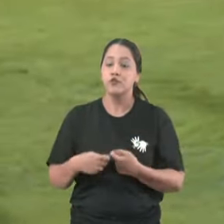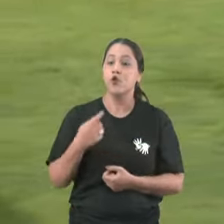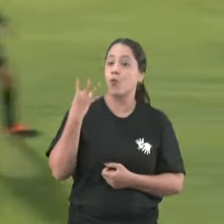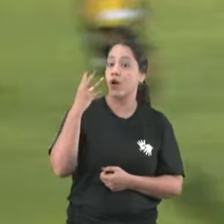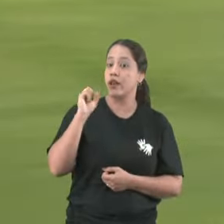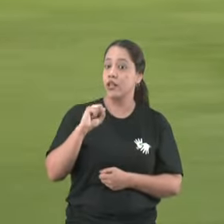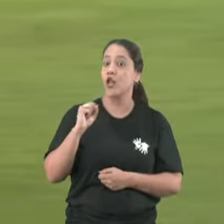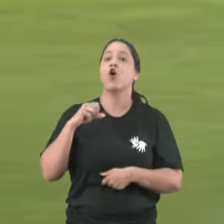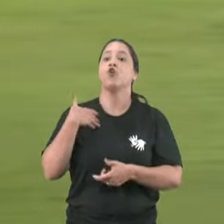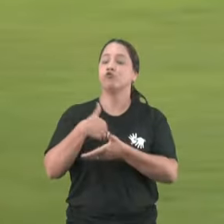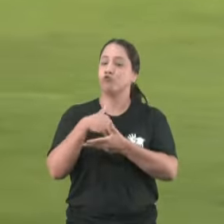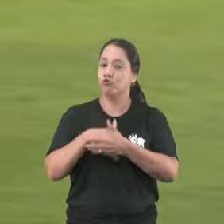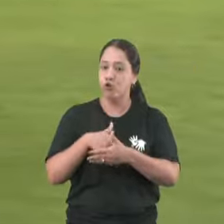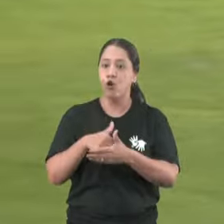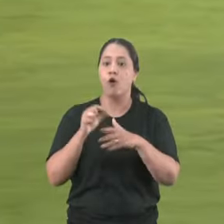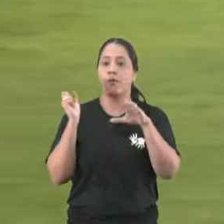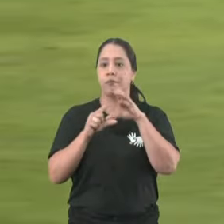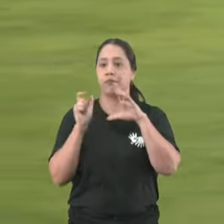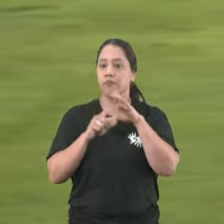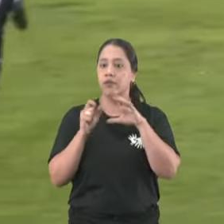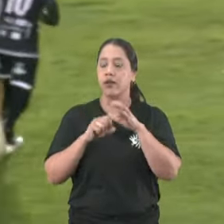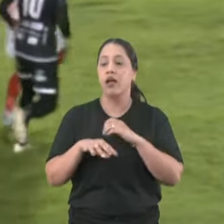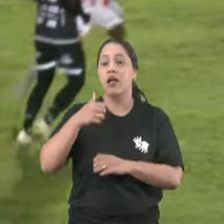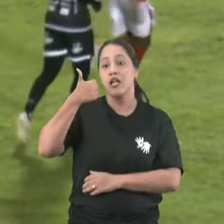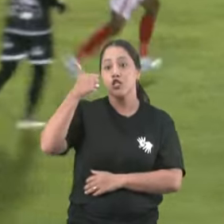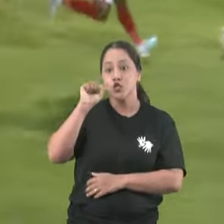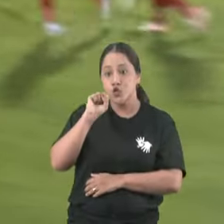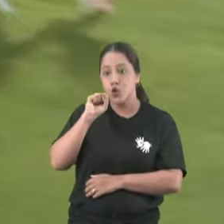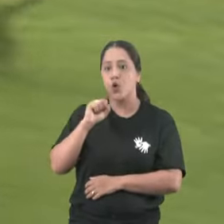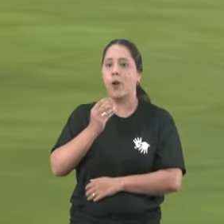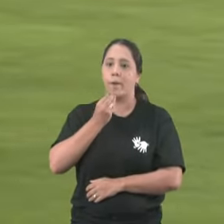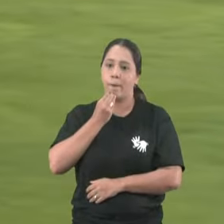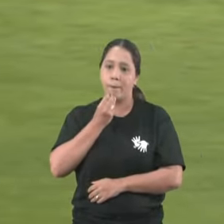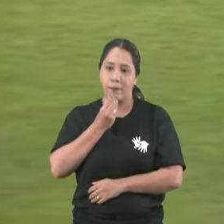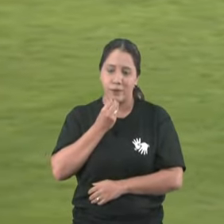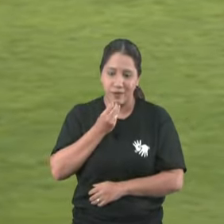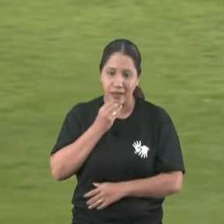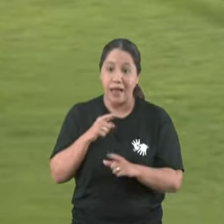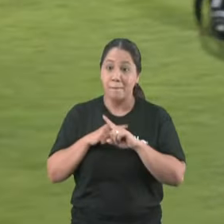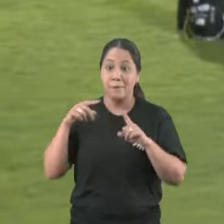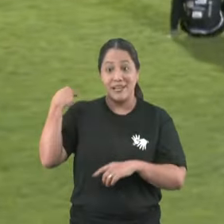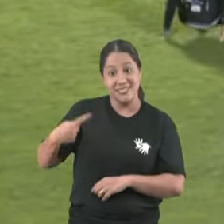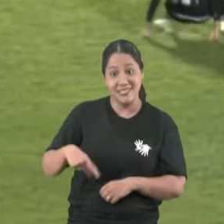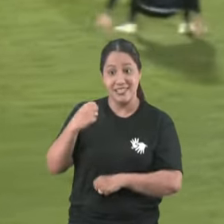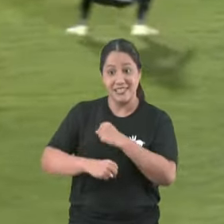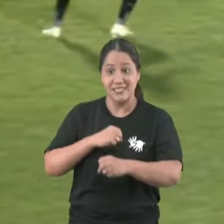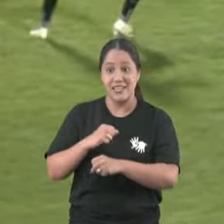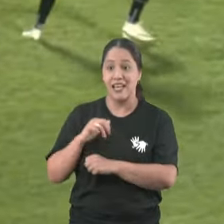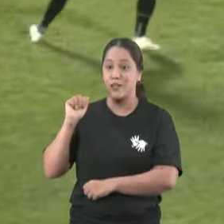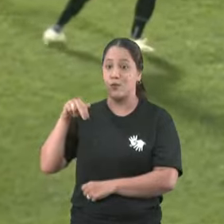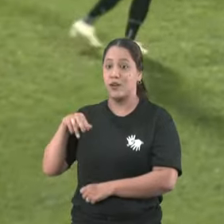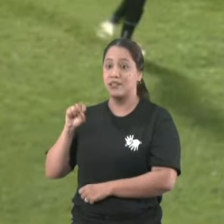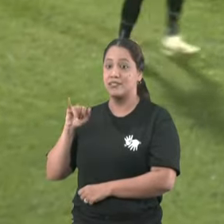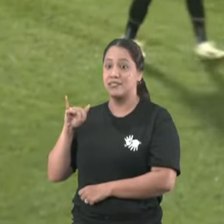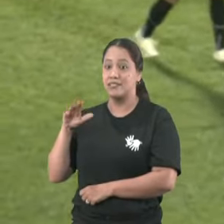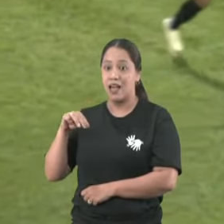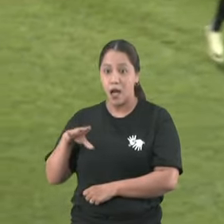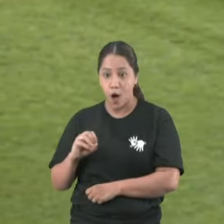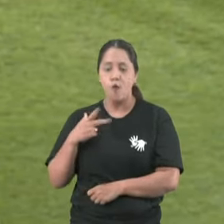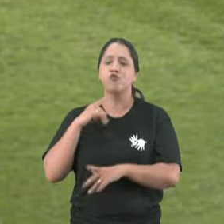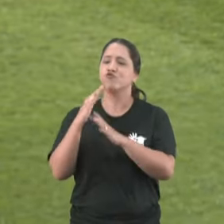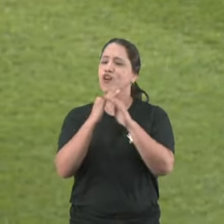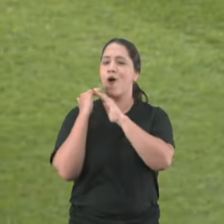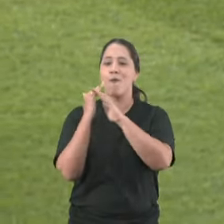48 confrontos para balançar redes em 18 oportunidades. Mas esse ano, o Anselmo Ramon já se iguala